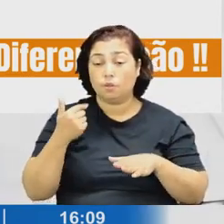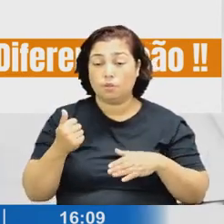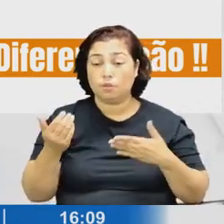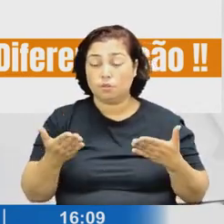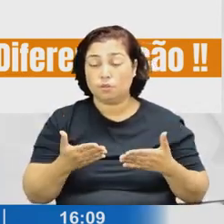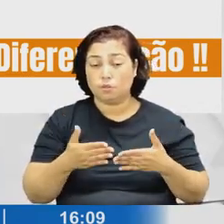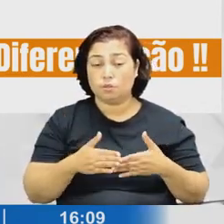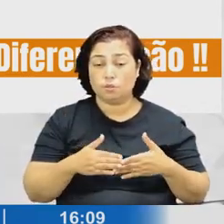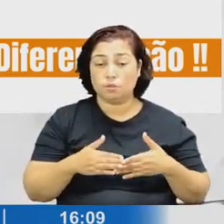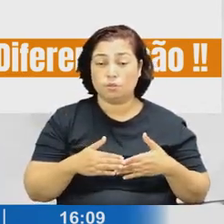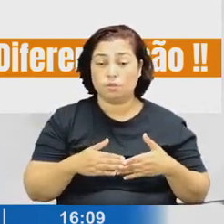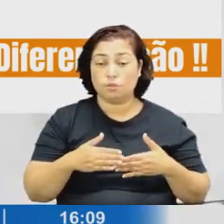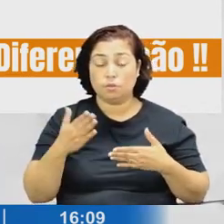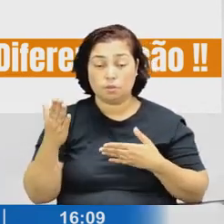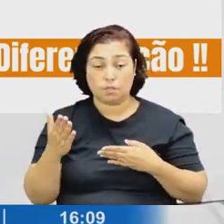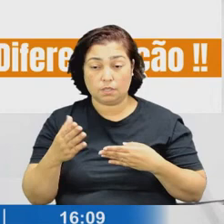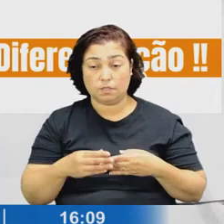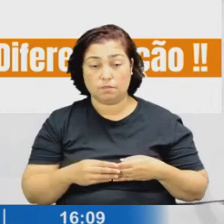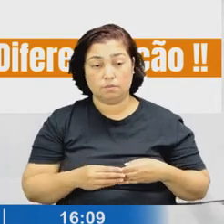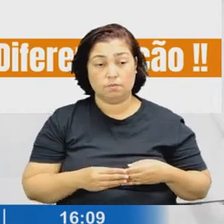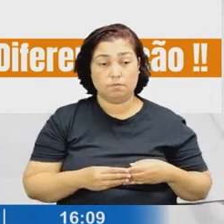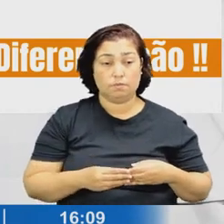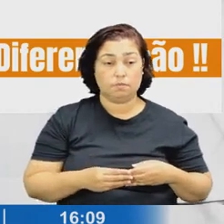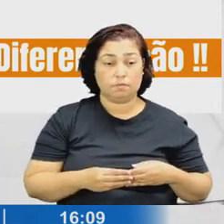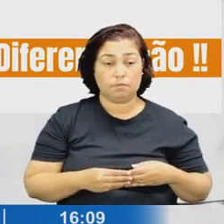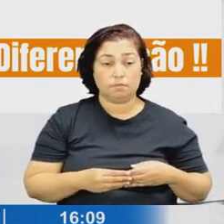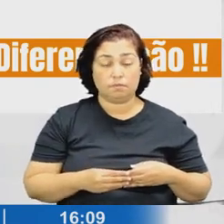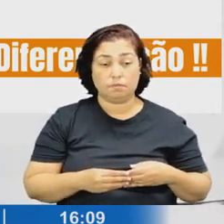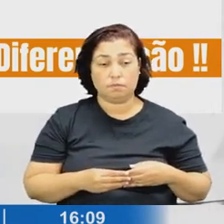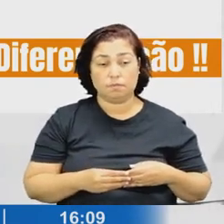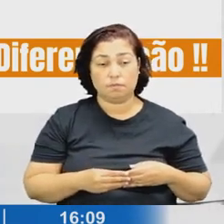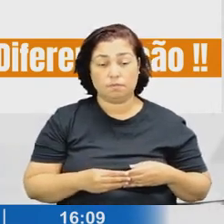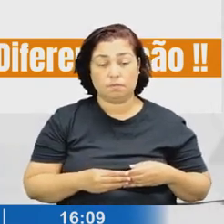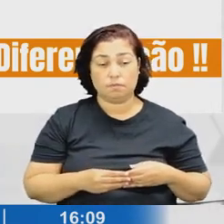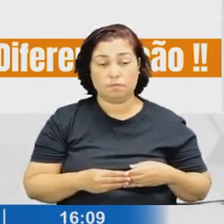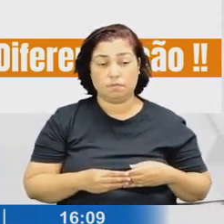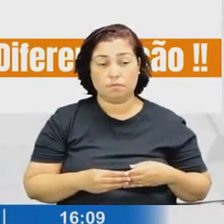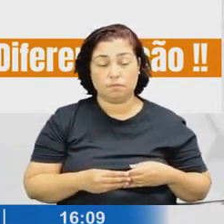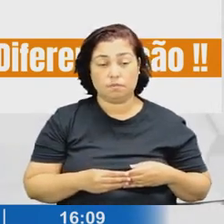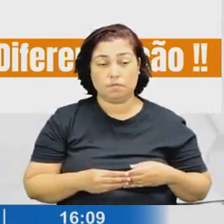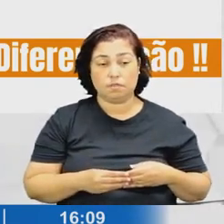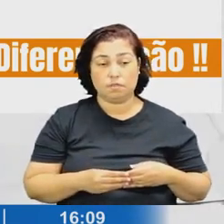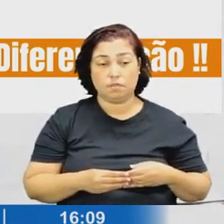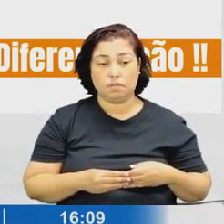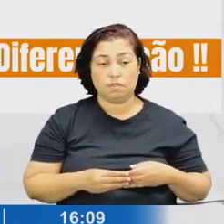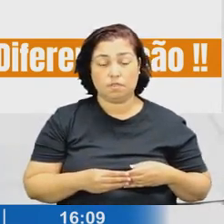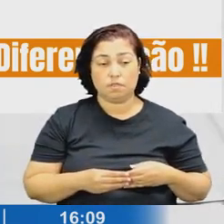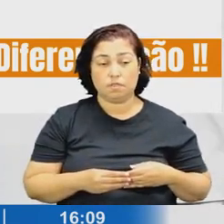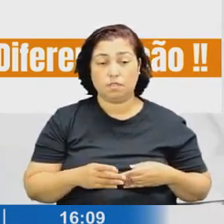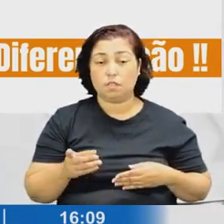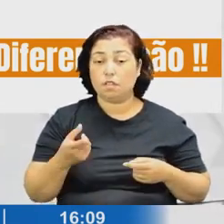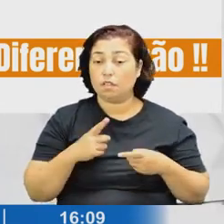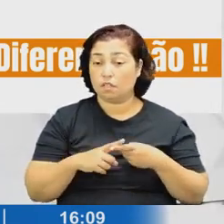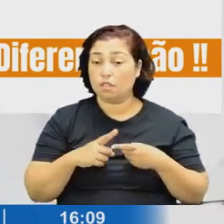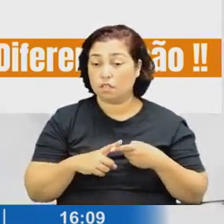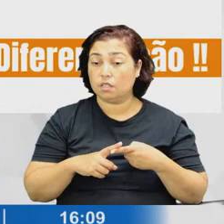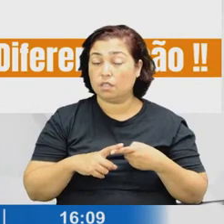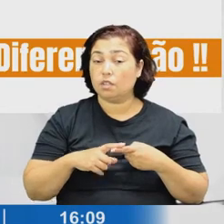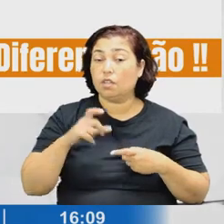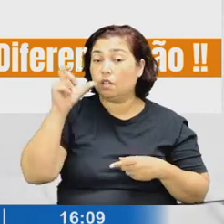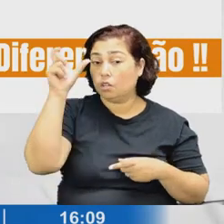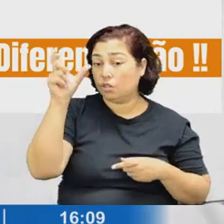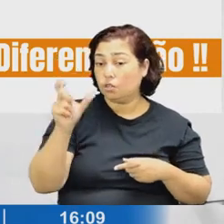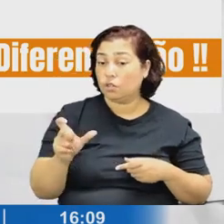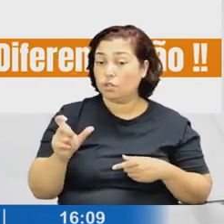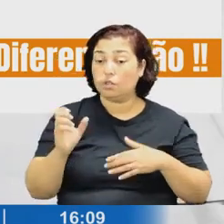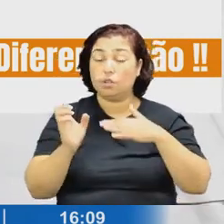tributária para o segmento dela essa parada não foi à frente não pegou Porque ela tinha uma reputação constituída